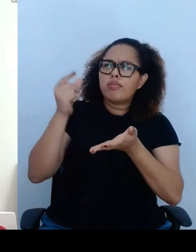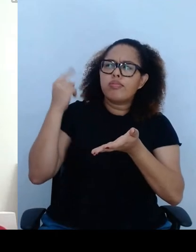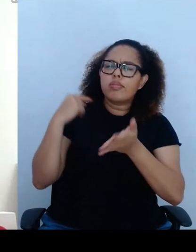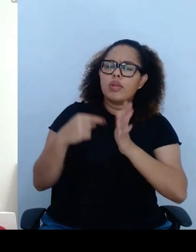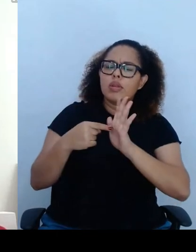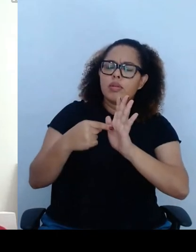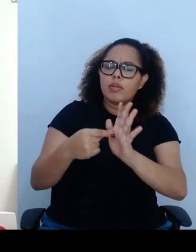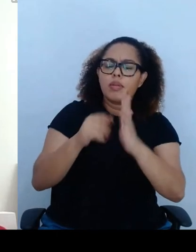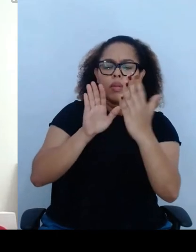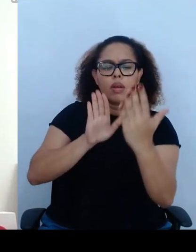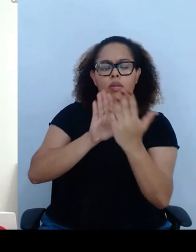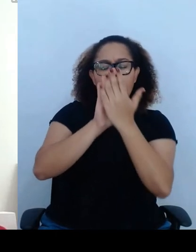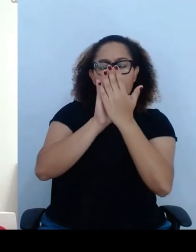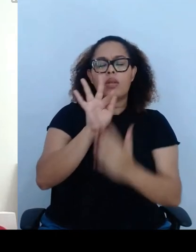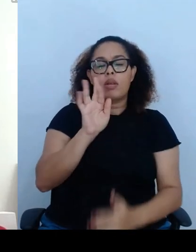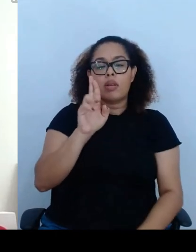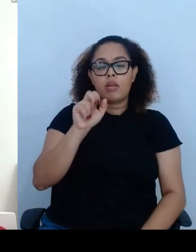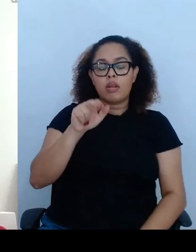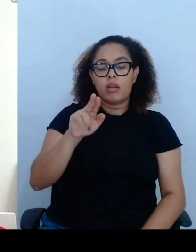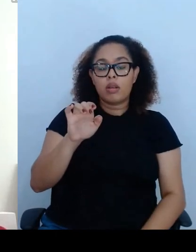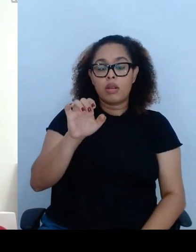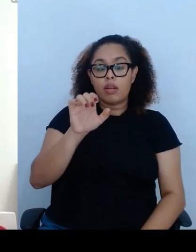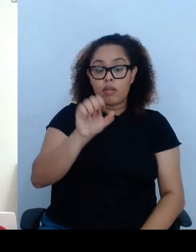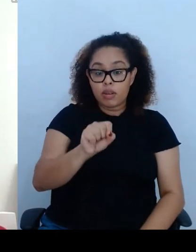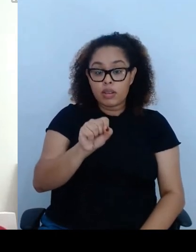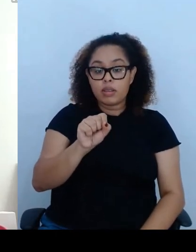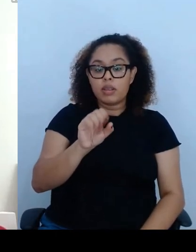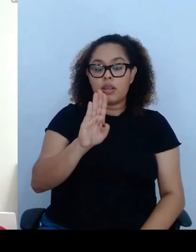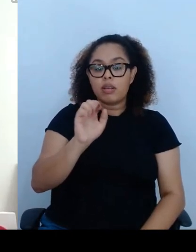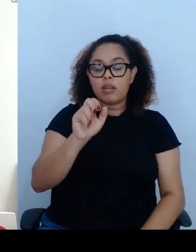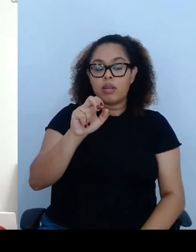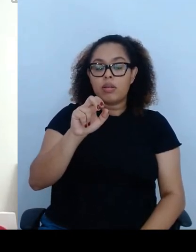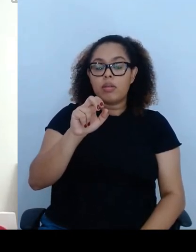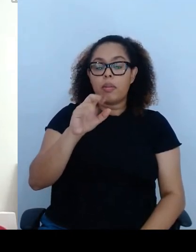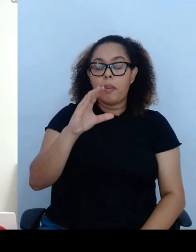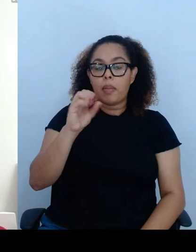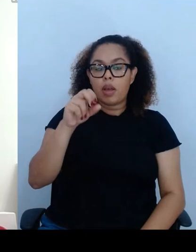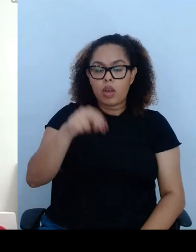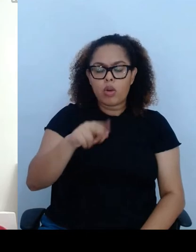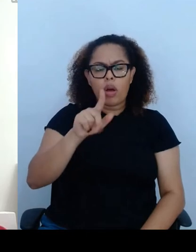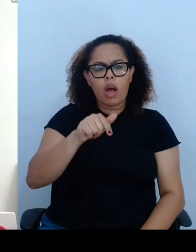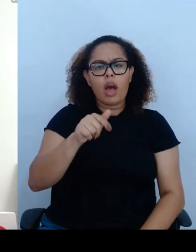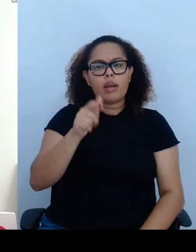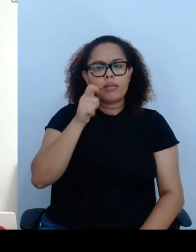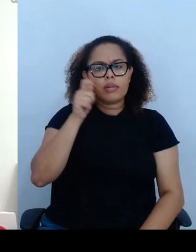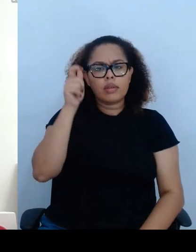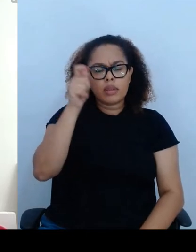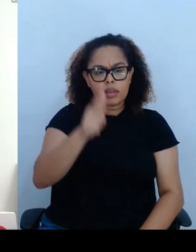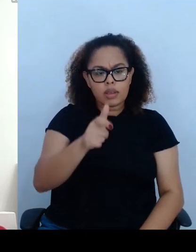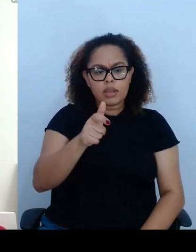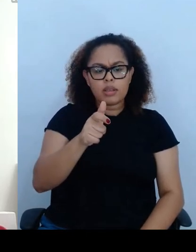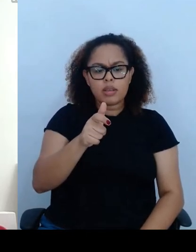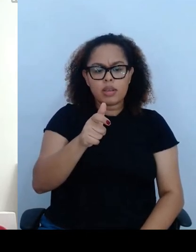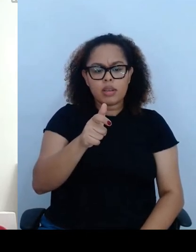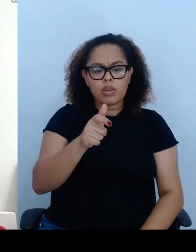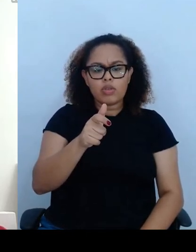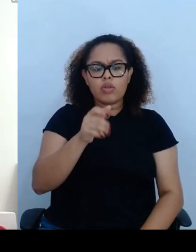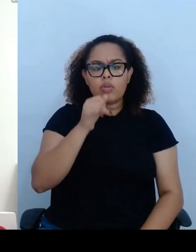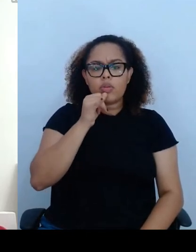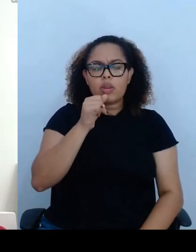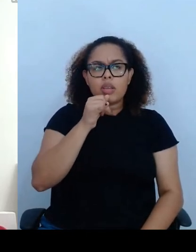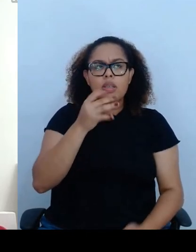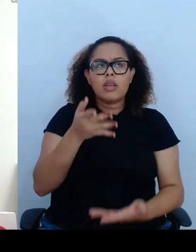Bacon era um título interessante Parece que ainda é atualmente e poder voltar a sua obra depois de um tempo